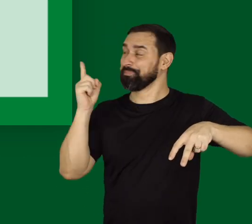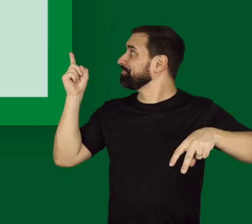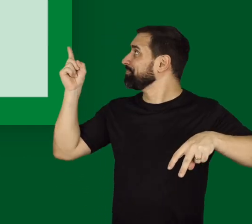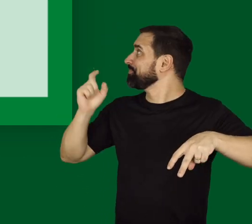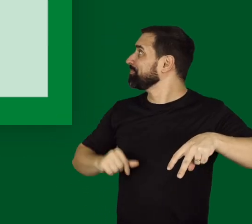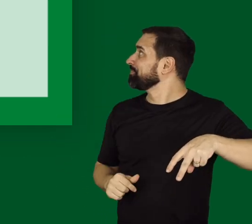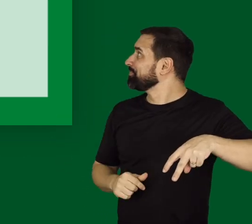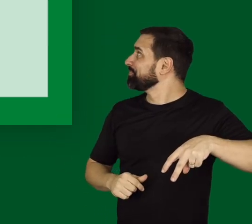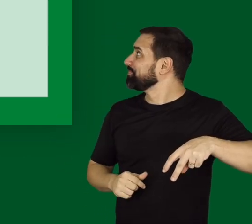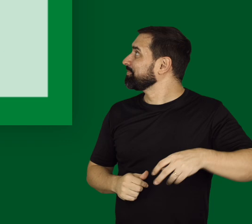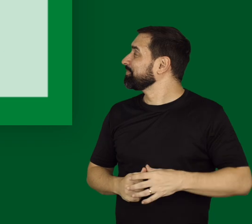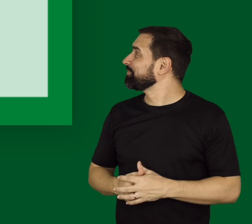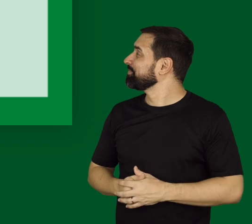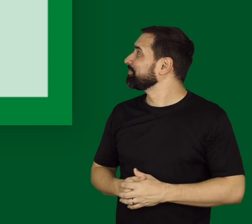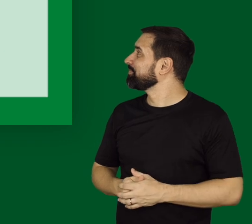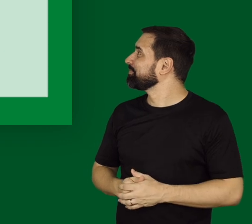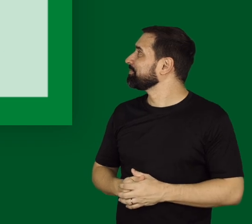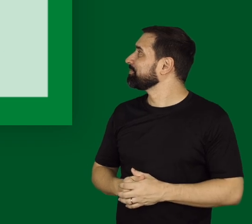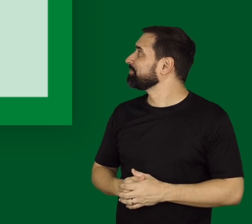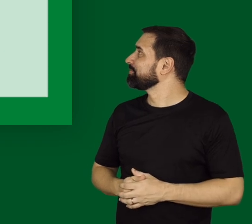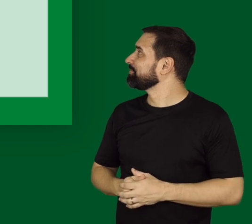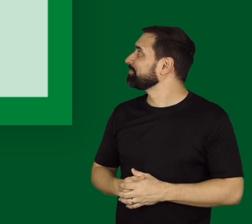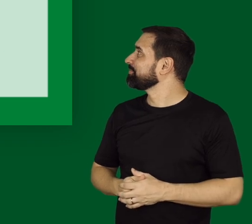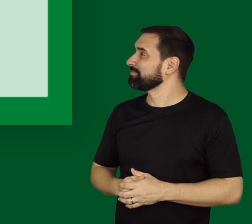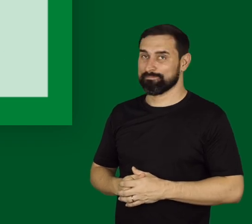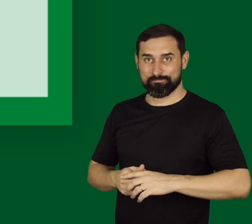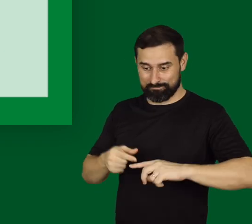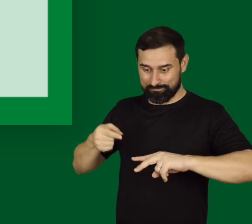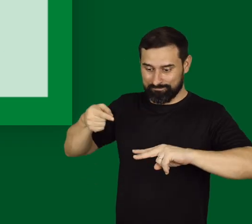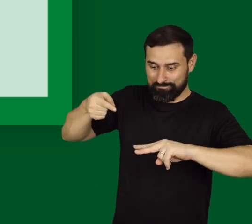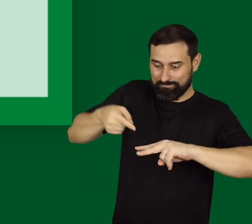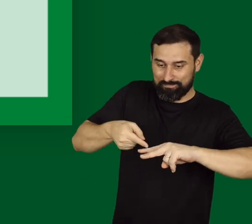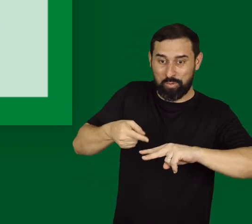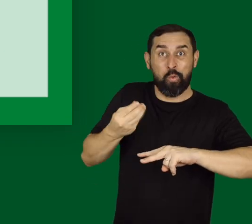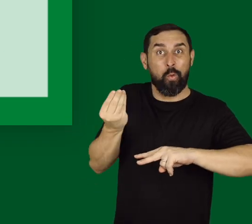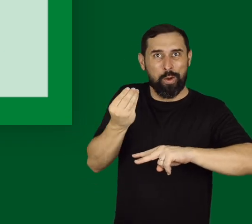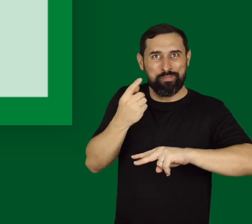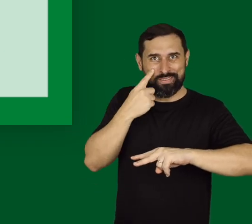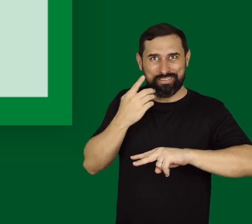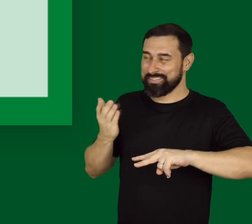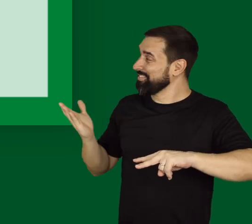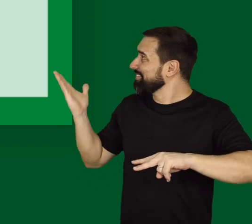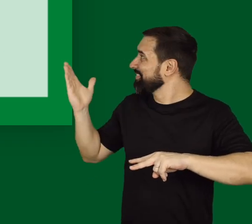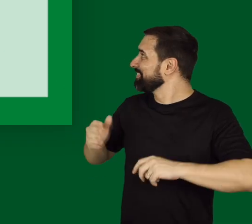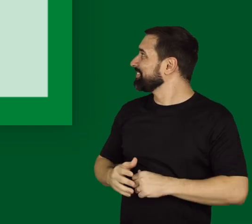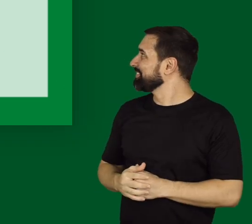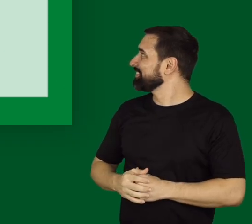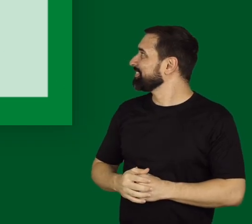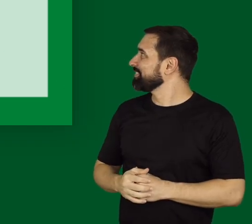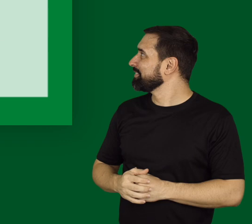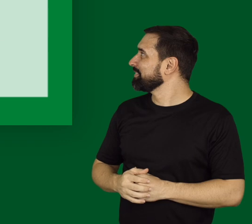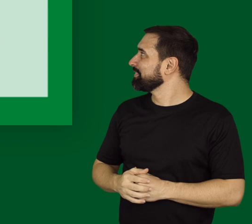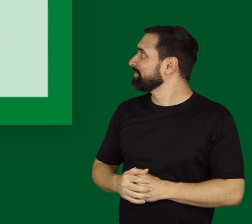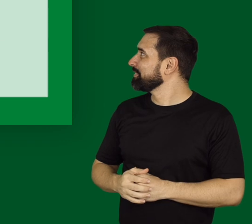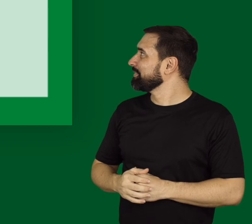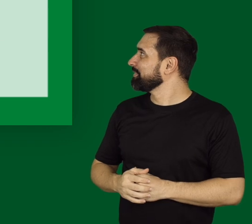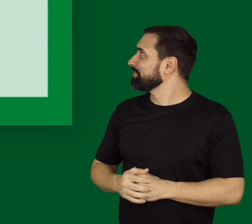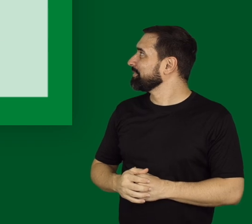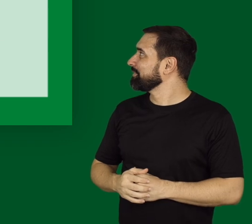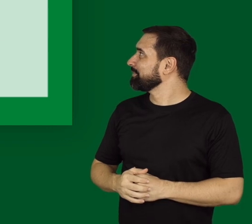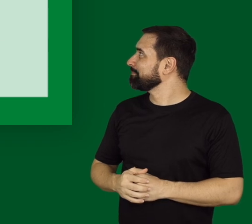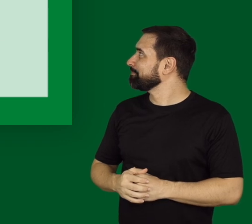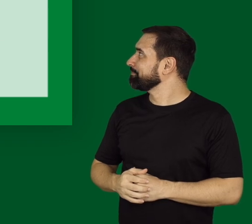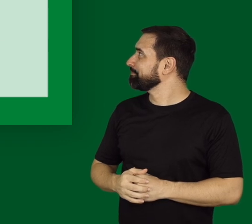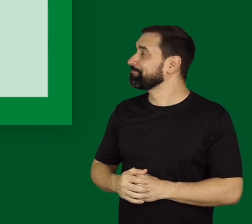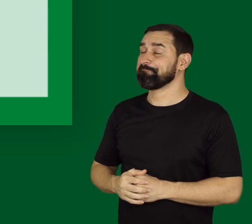mais a tíbia mesmo. Então aqui é a representação esquemática da colocação da intraóssea. Aqui tem uma